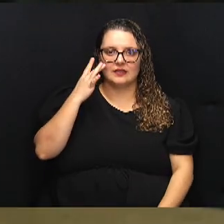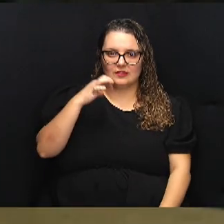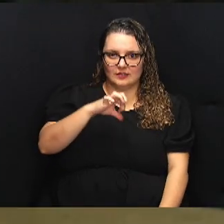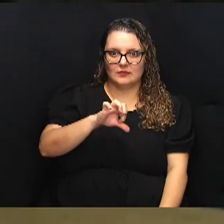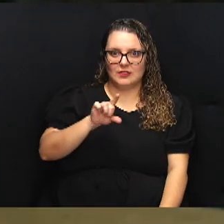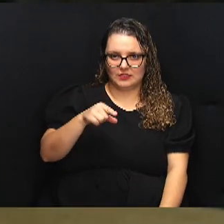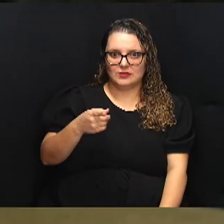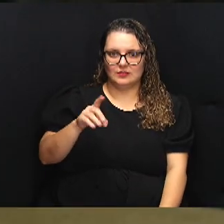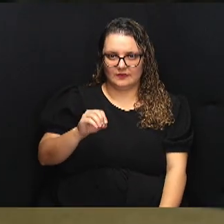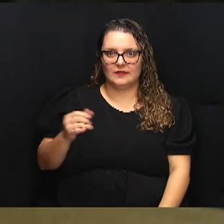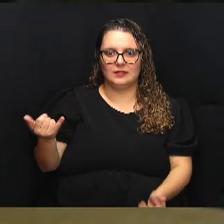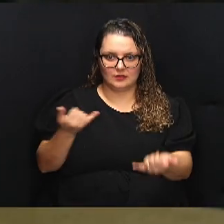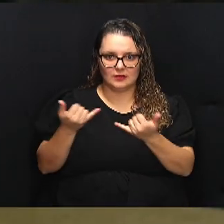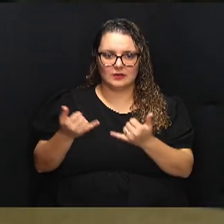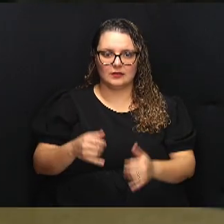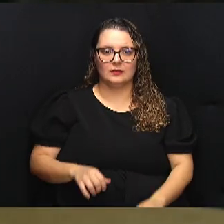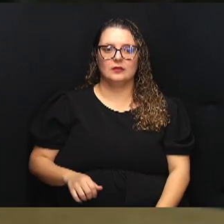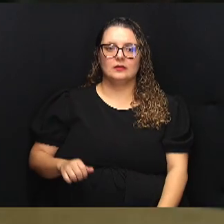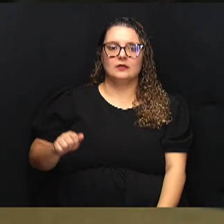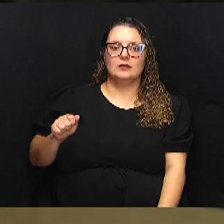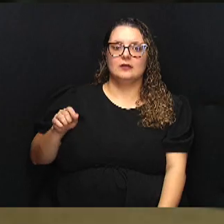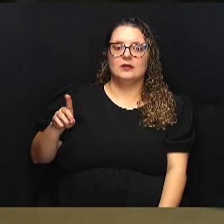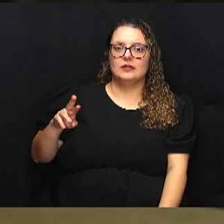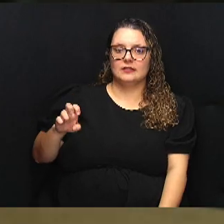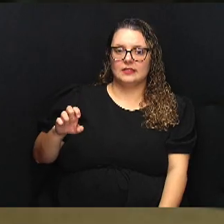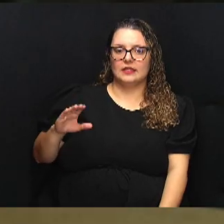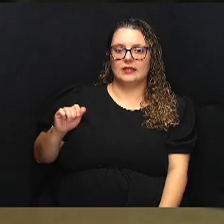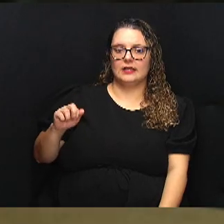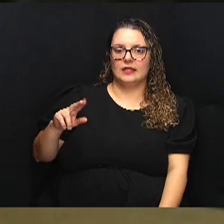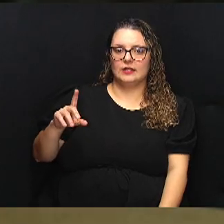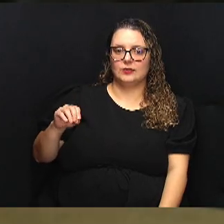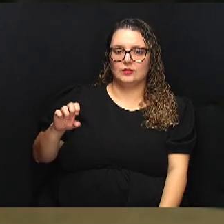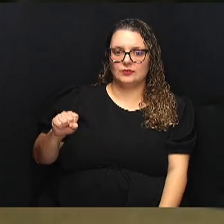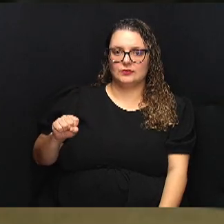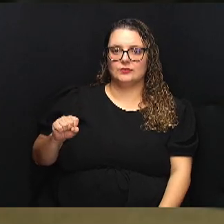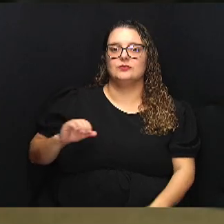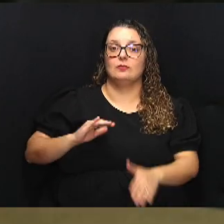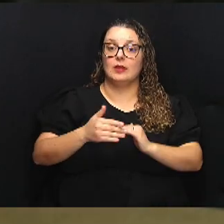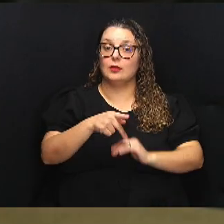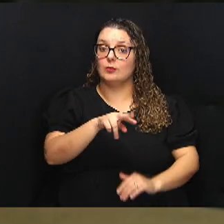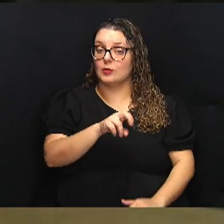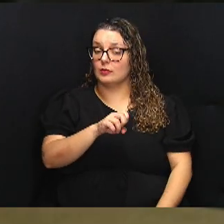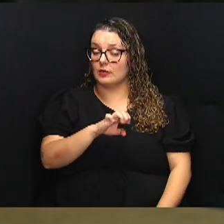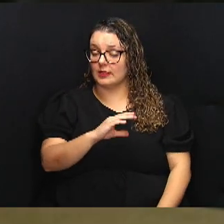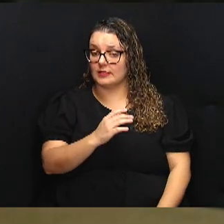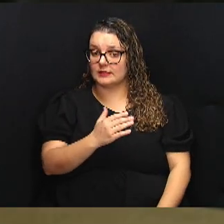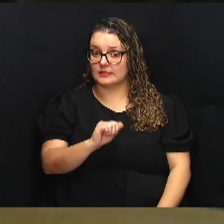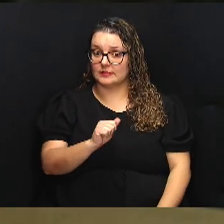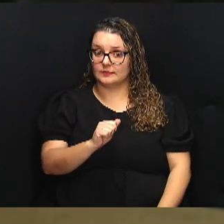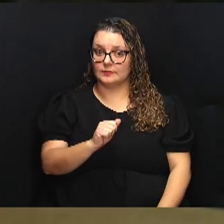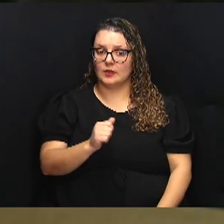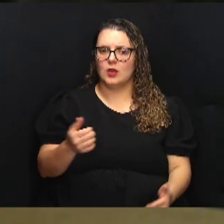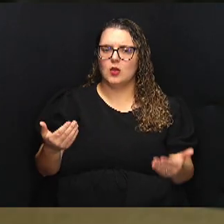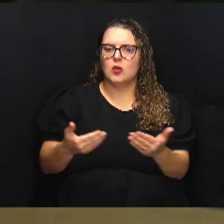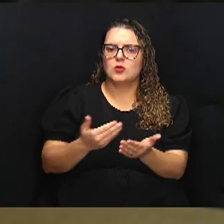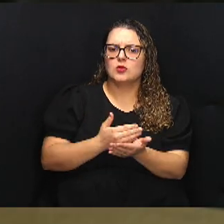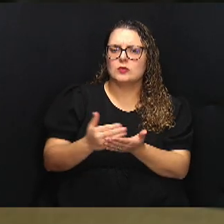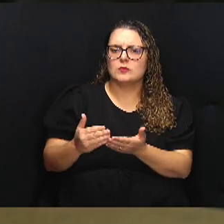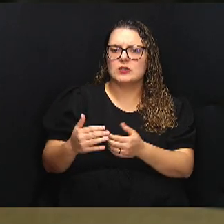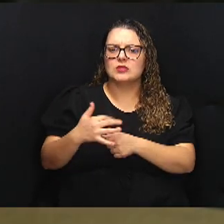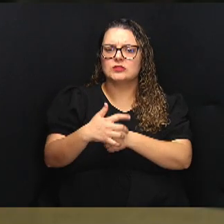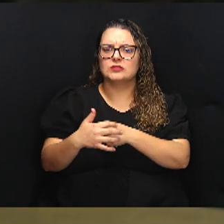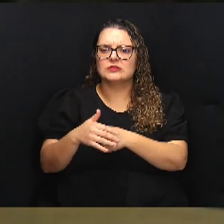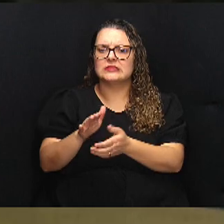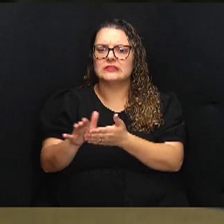9h10, né? O pessoal está avisando aqui. André Cardoso, do Proença. Hoje dá para começar um negócio online gastando